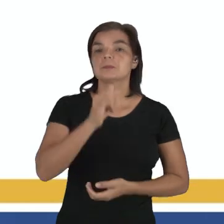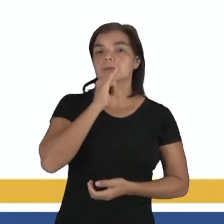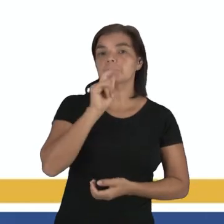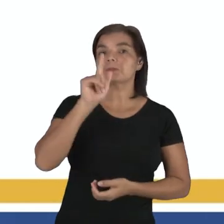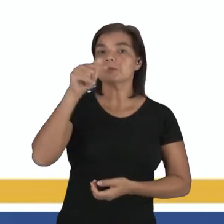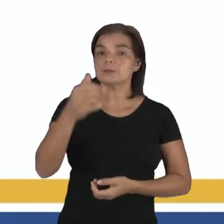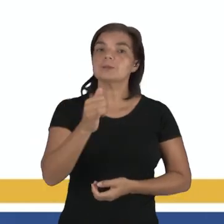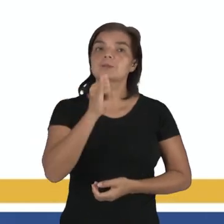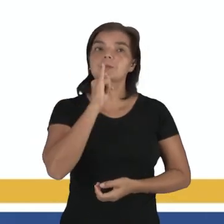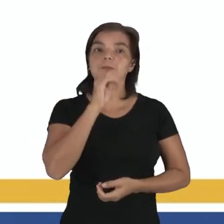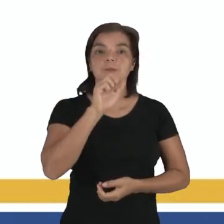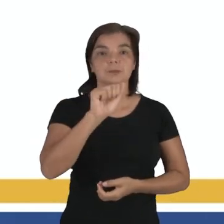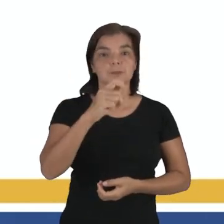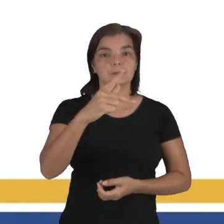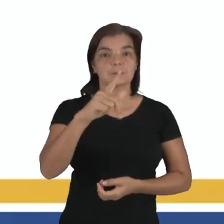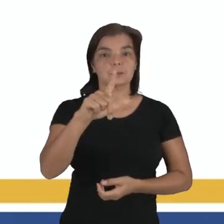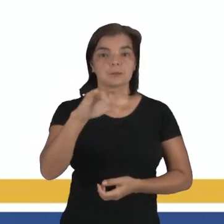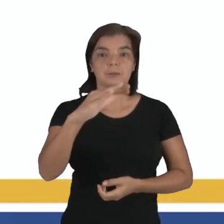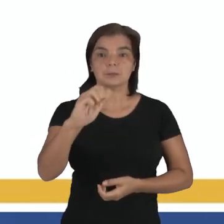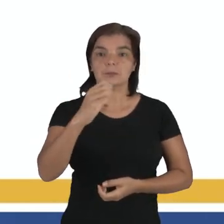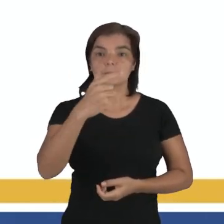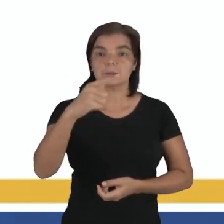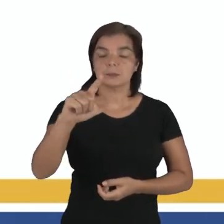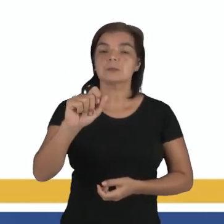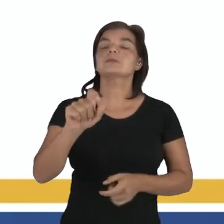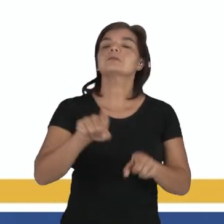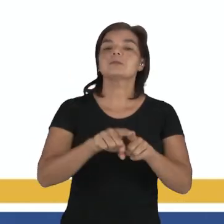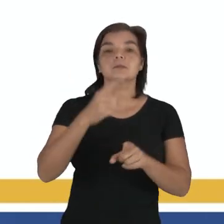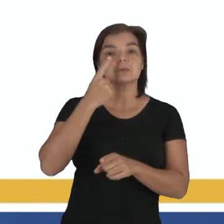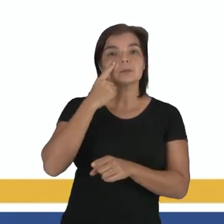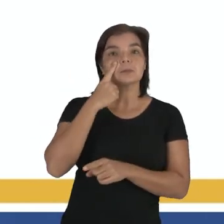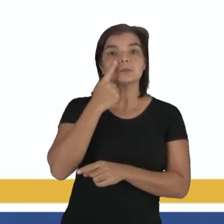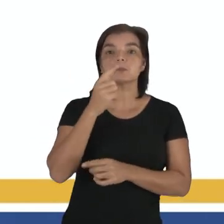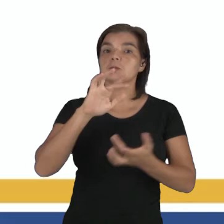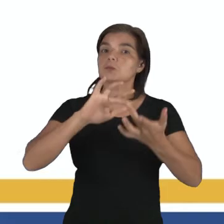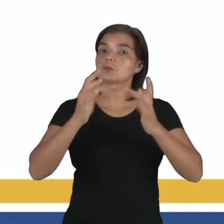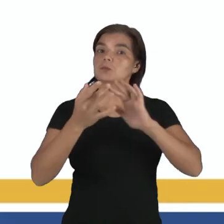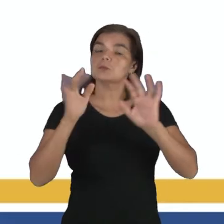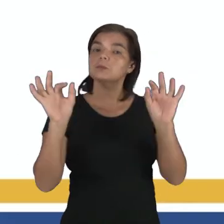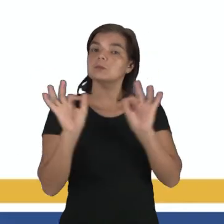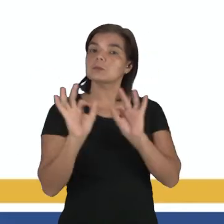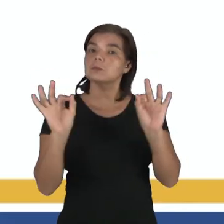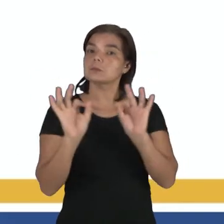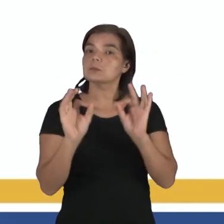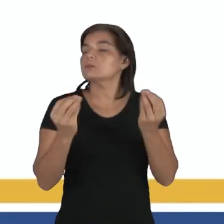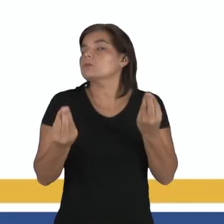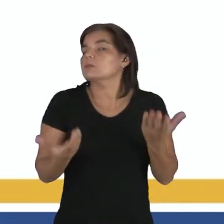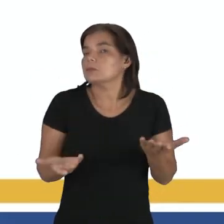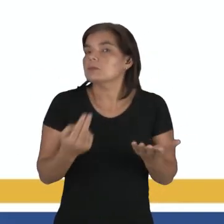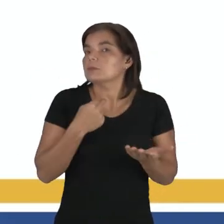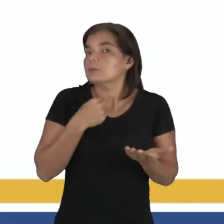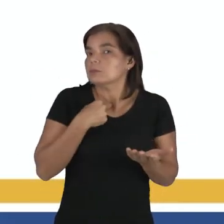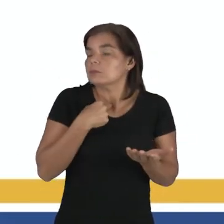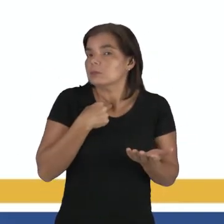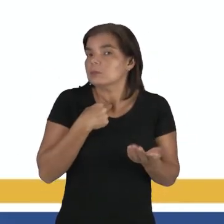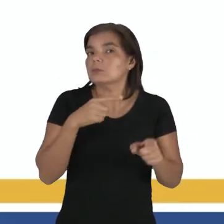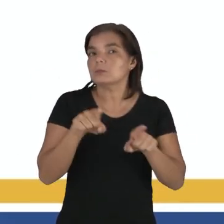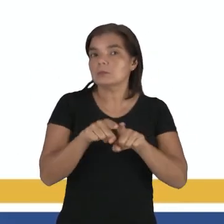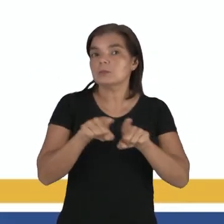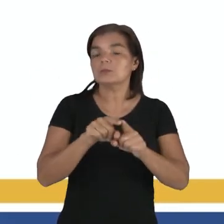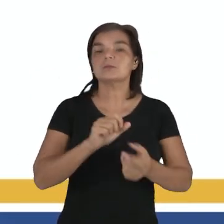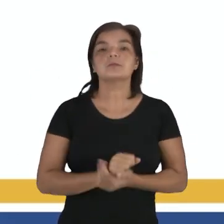Eu trouxe uma aplicação para a gente finalizar e essa aplicação você pode verificar que não tem contato. Se não tem contato, não pode ser